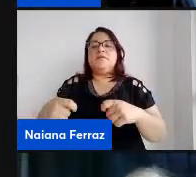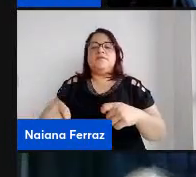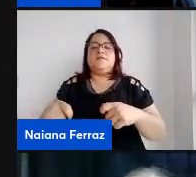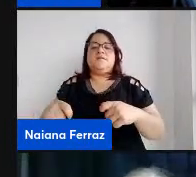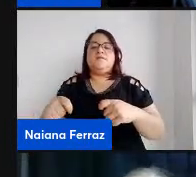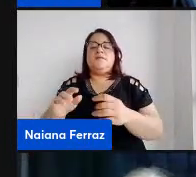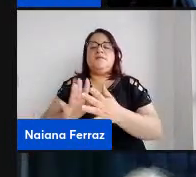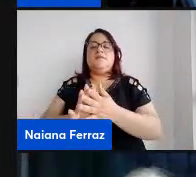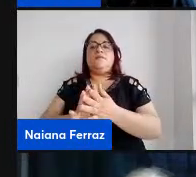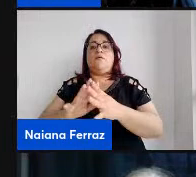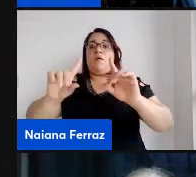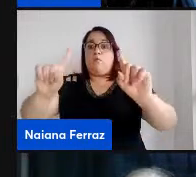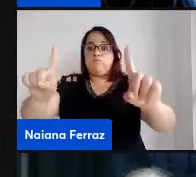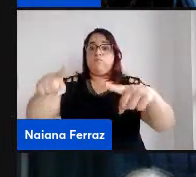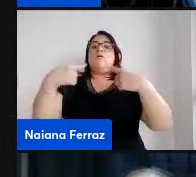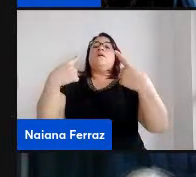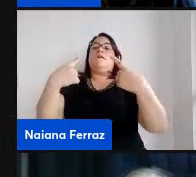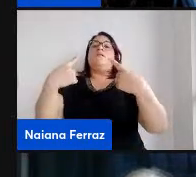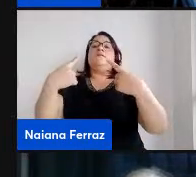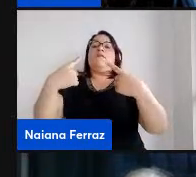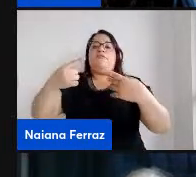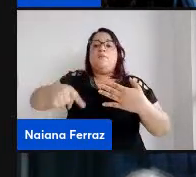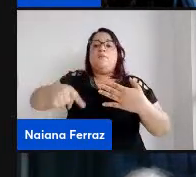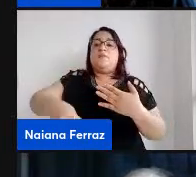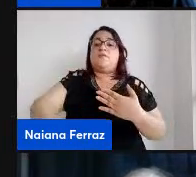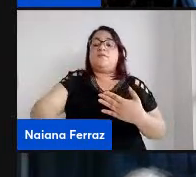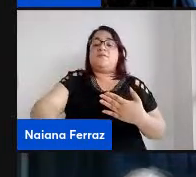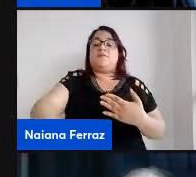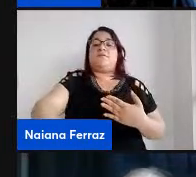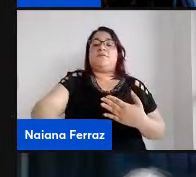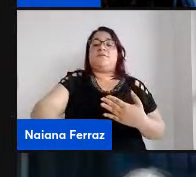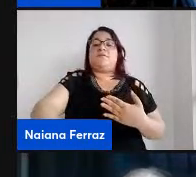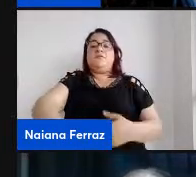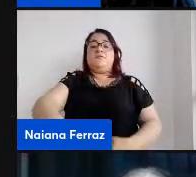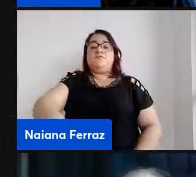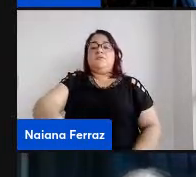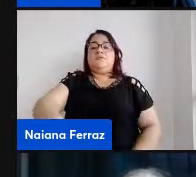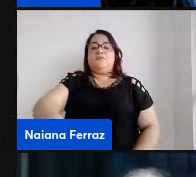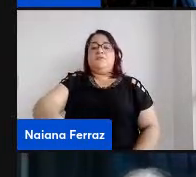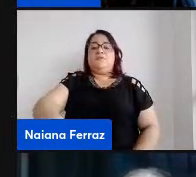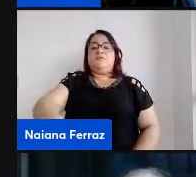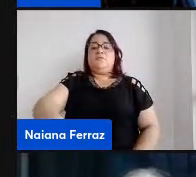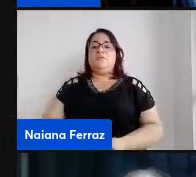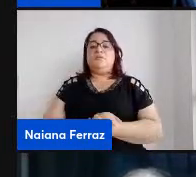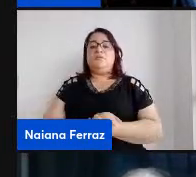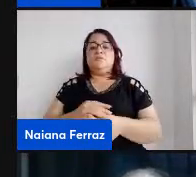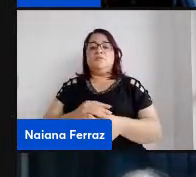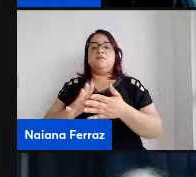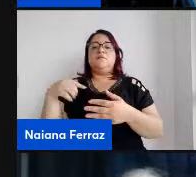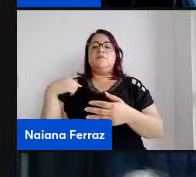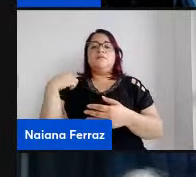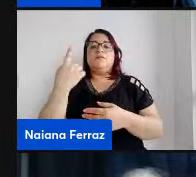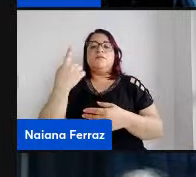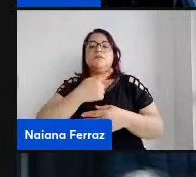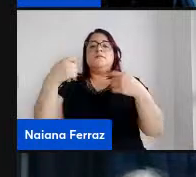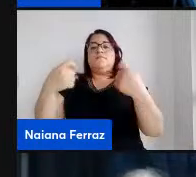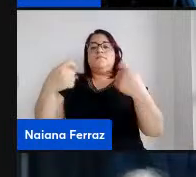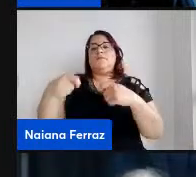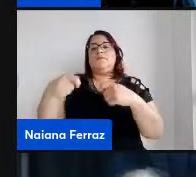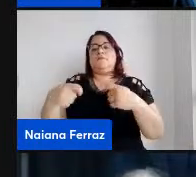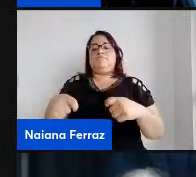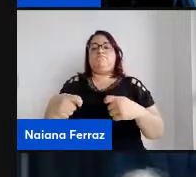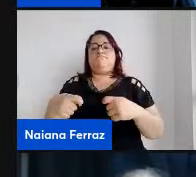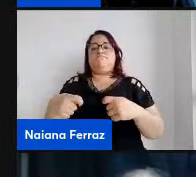desafio brasileiro, e esse desafio nós estamos aceitando. E o que nos cabe